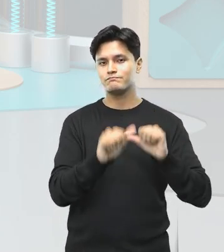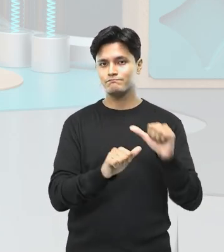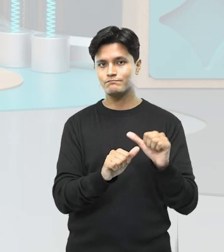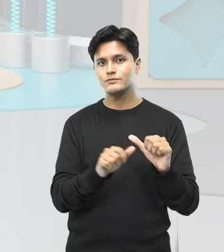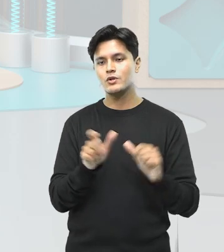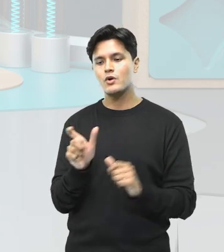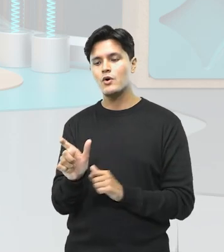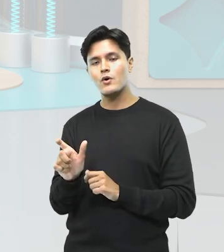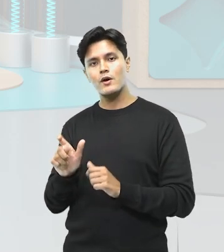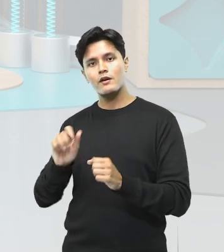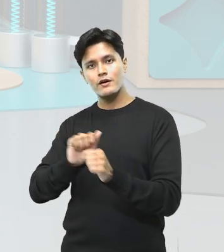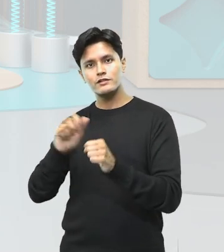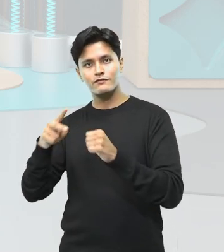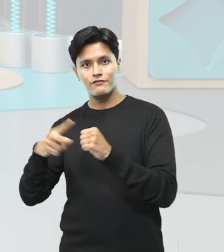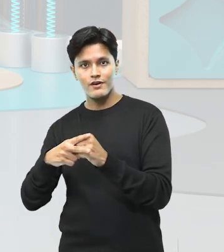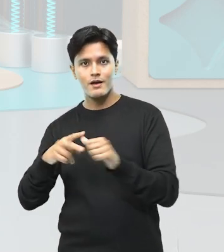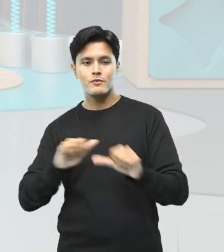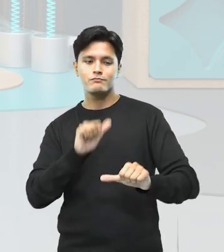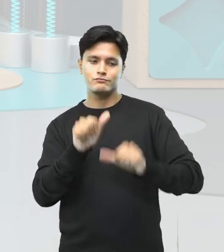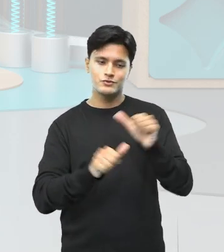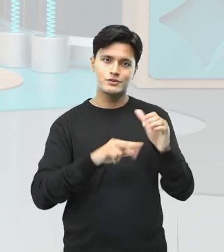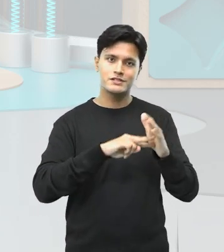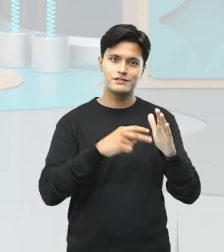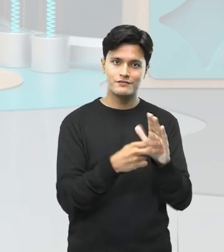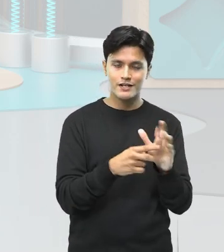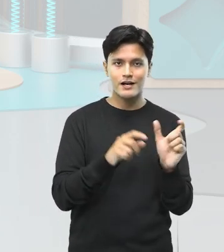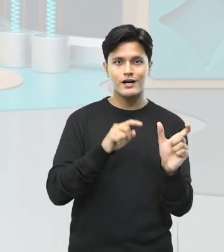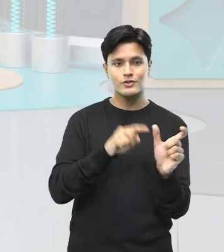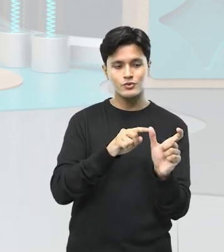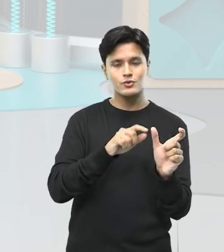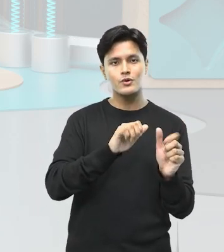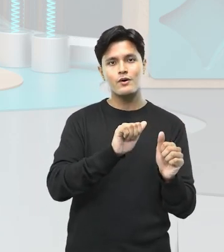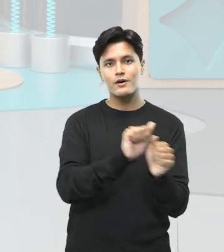advérbio. Entendido, pessoal? Vamos continuar, então.